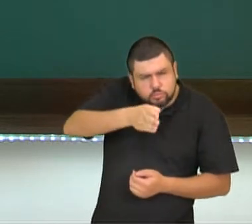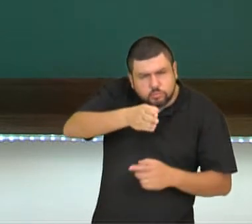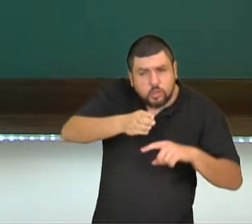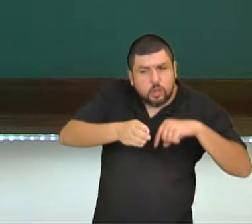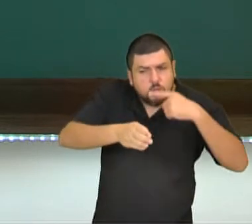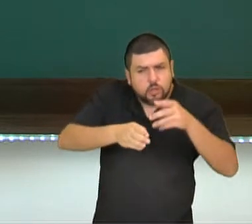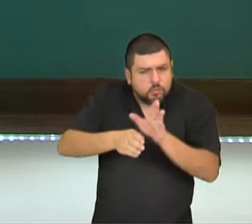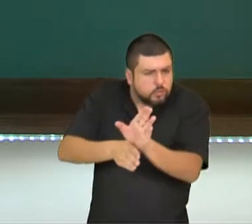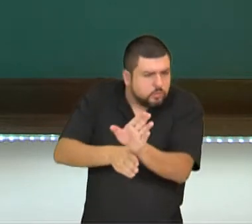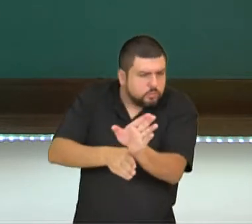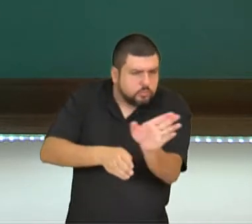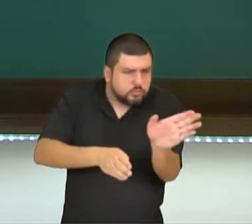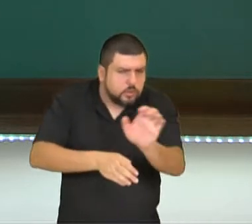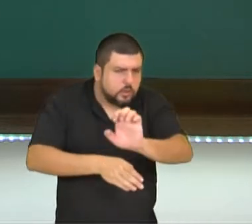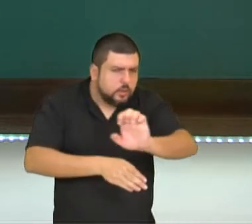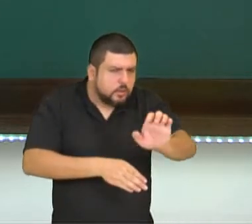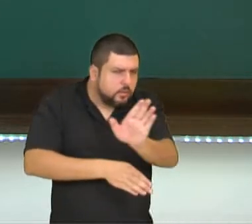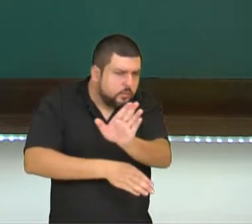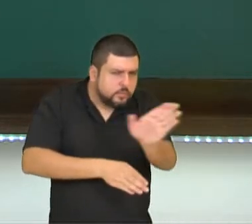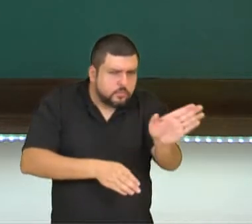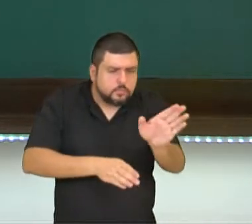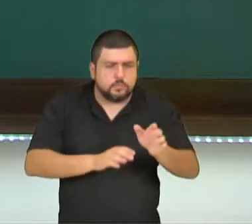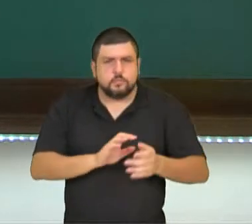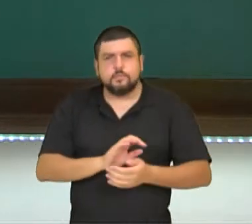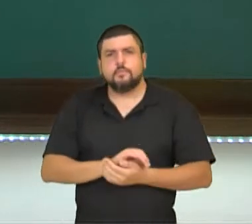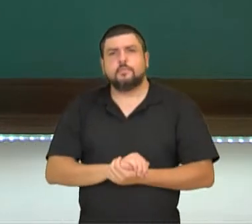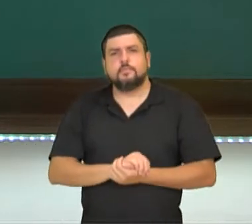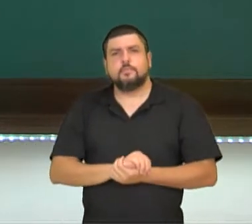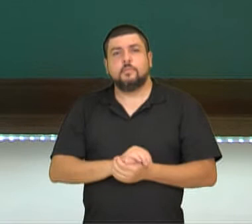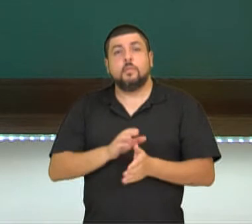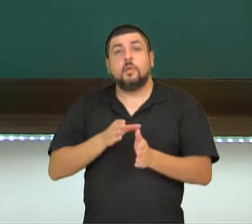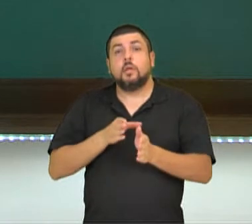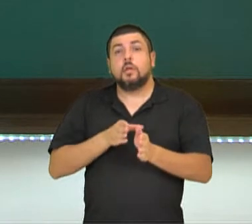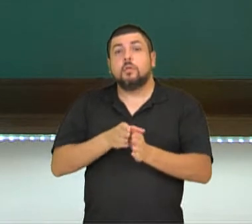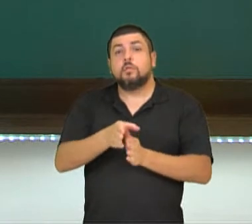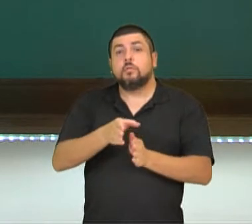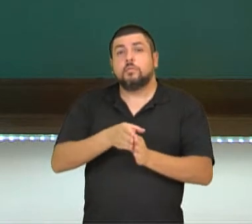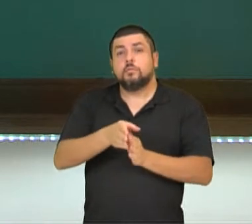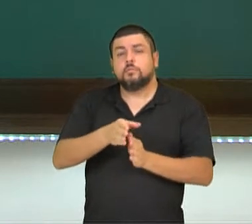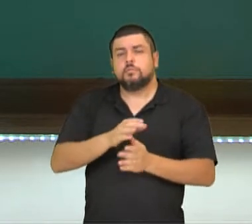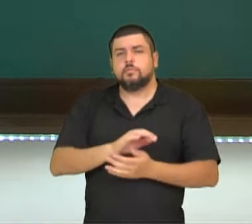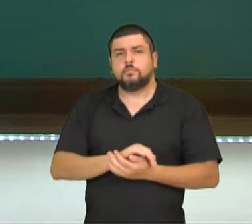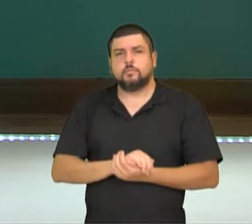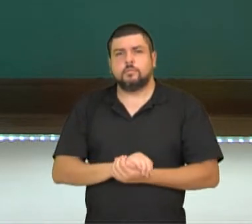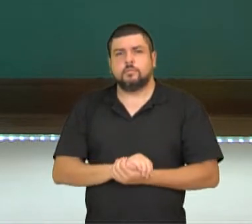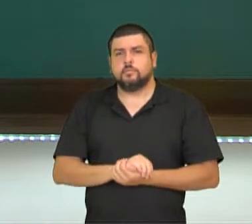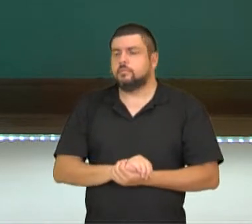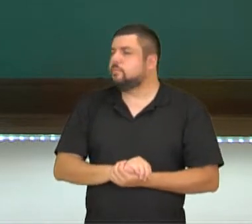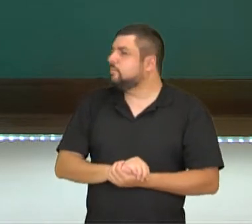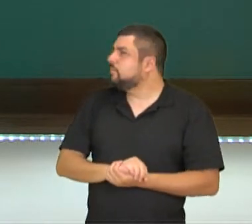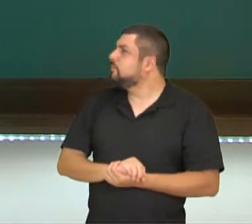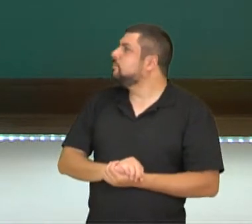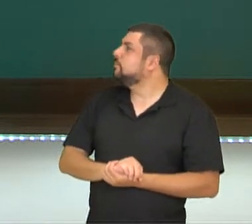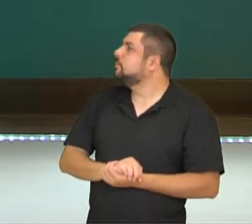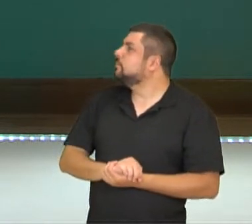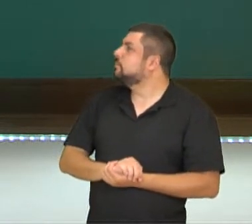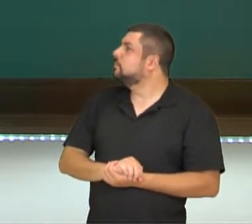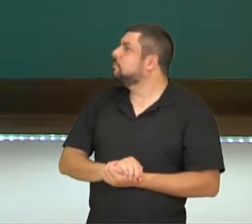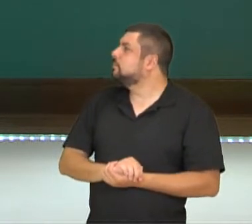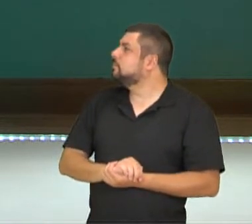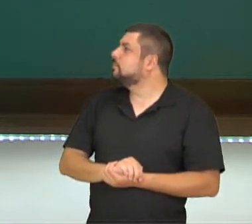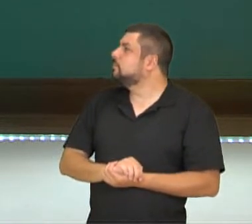esquerda. Para dar consejos, sal a passear um pouco. Hace mucho que no sales de